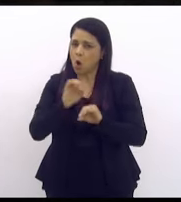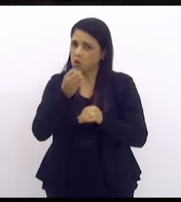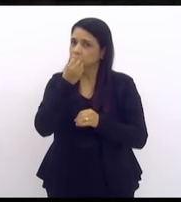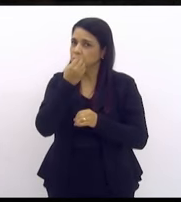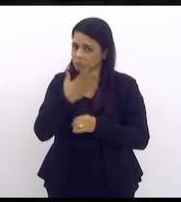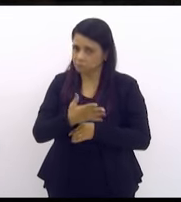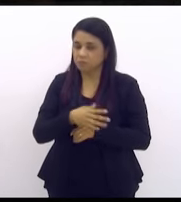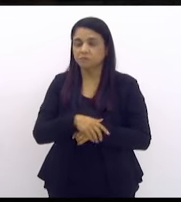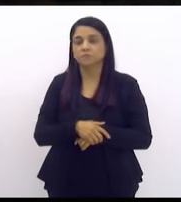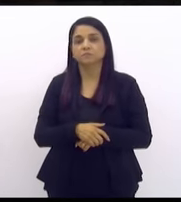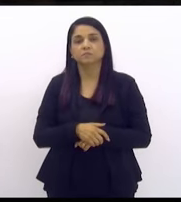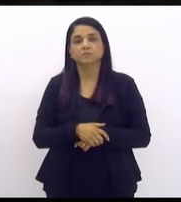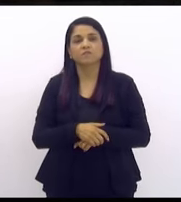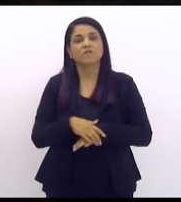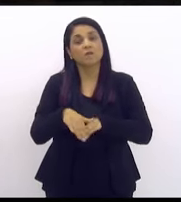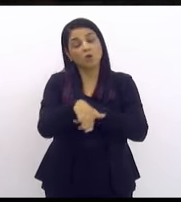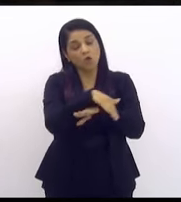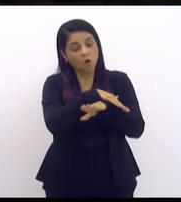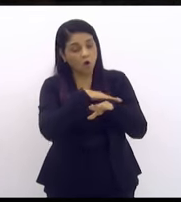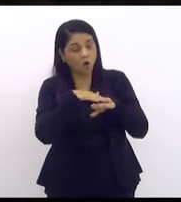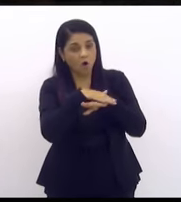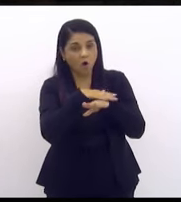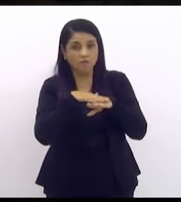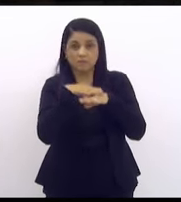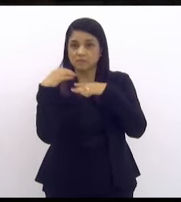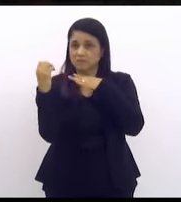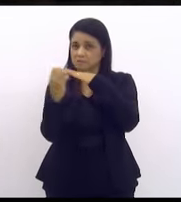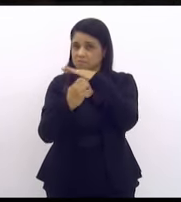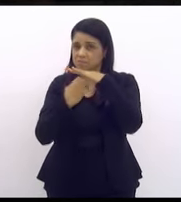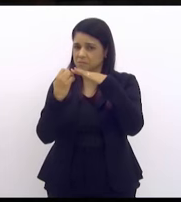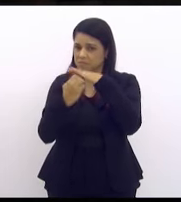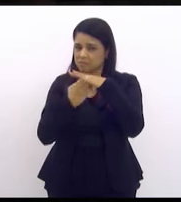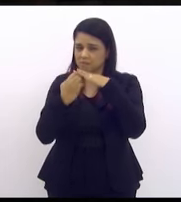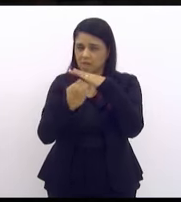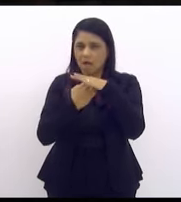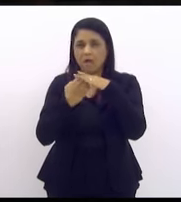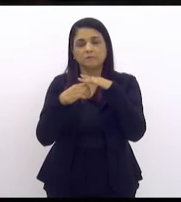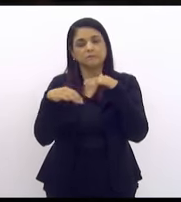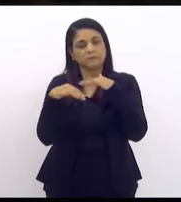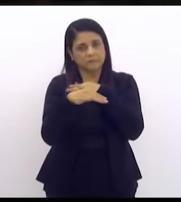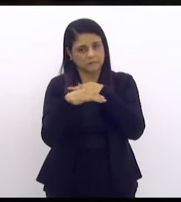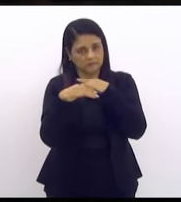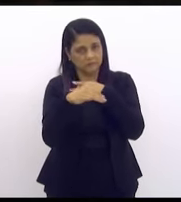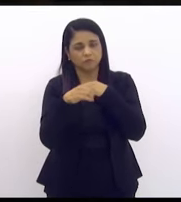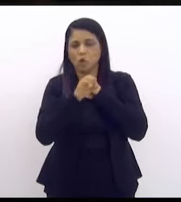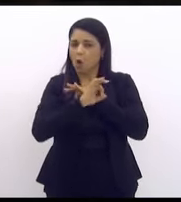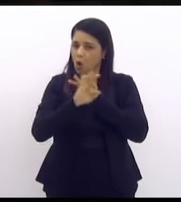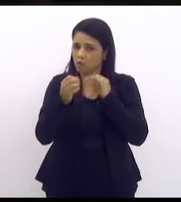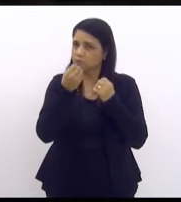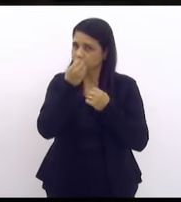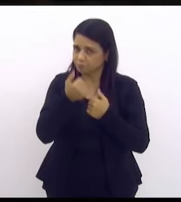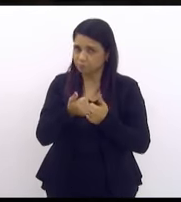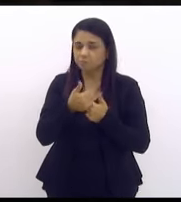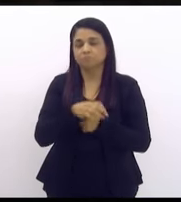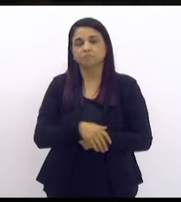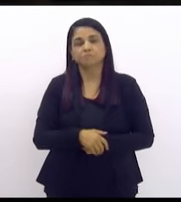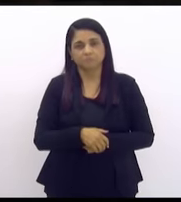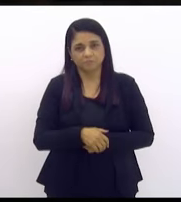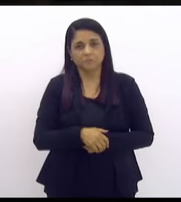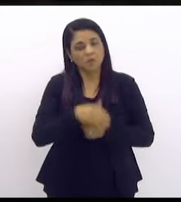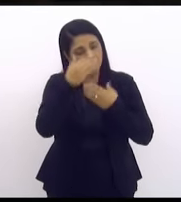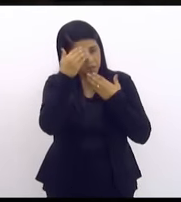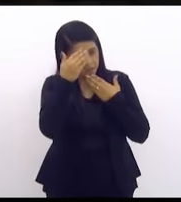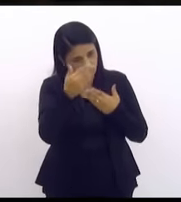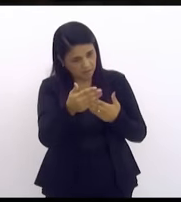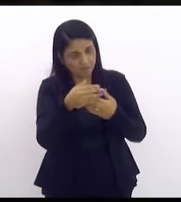bom. Vai conversar com os empresários da cidade, tudo bem, ótimo, muito bom. A gente